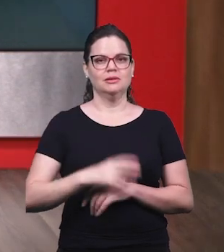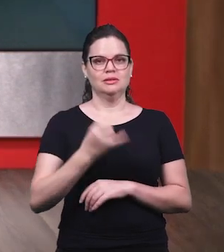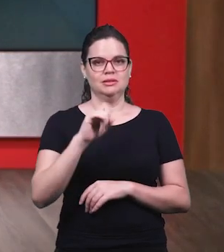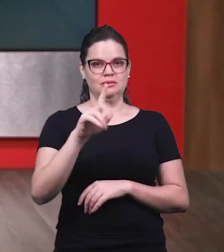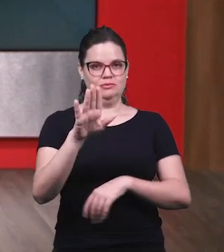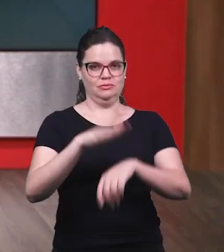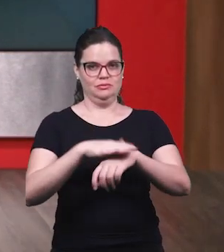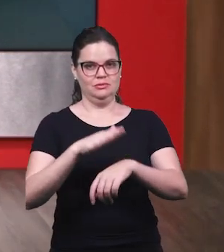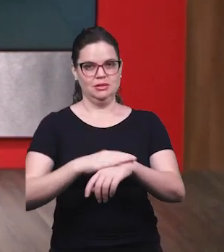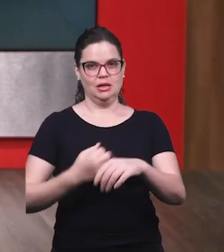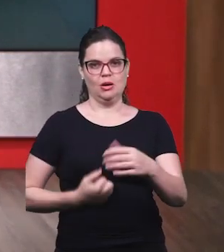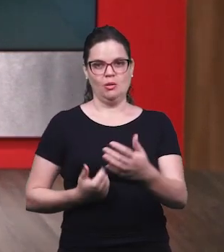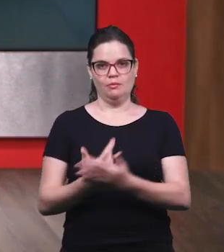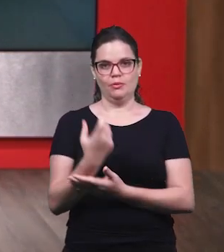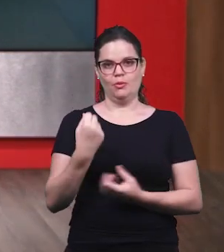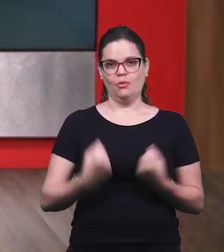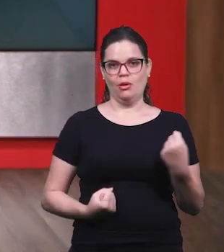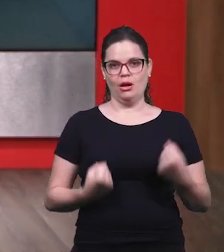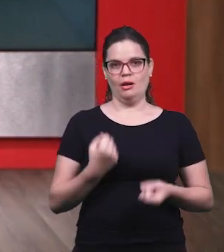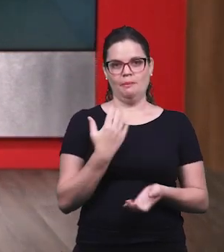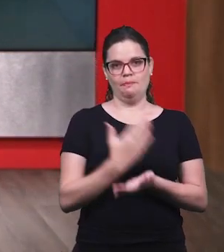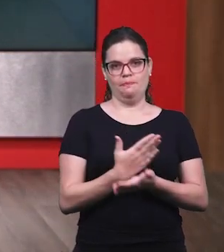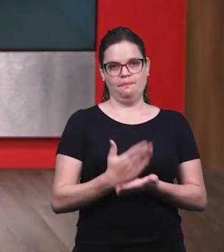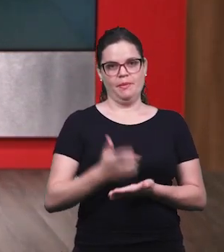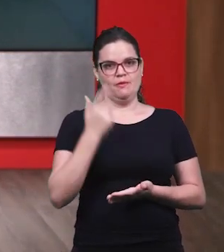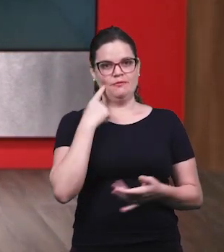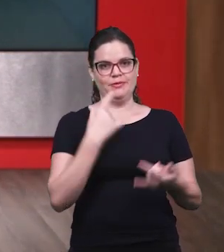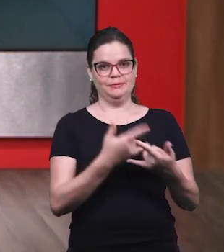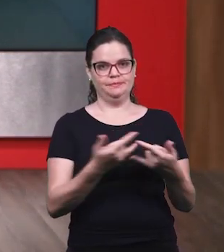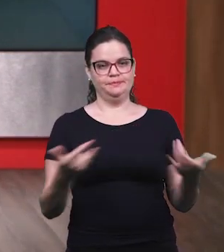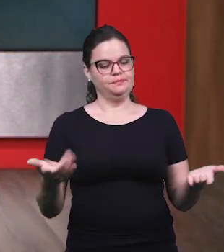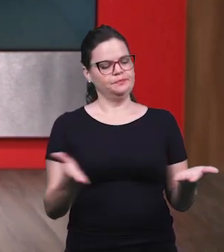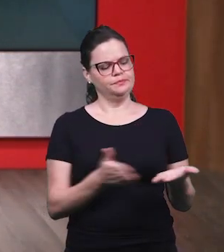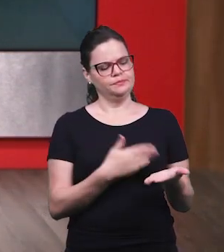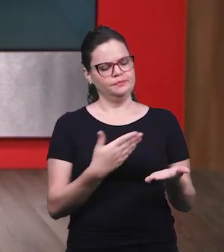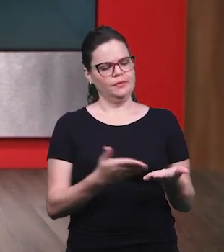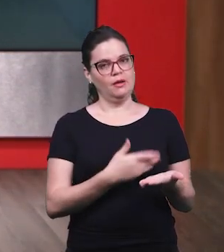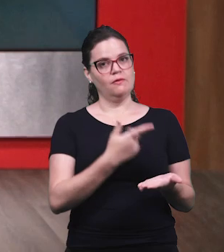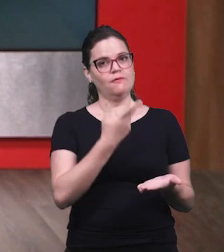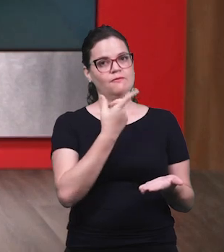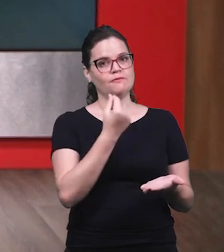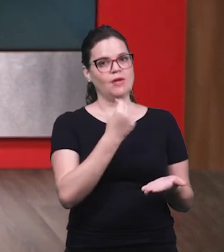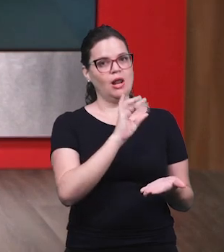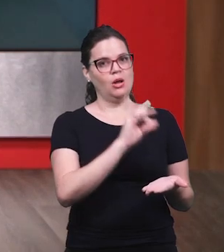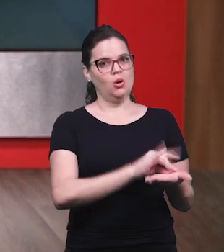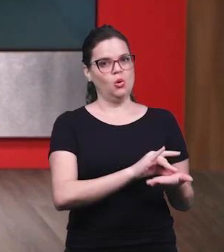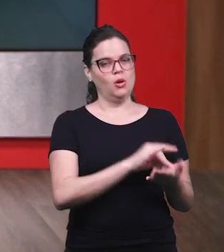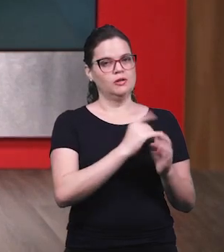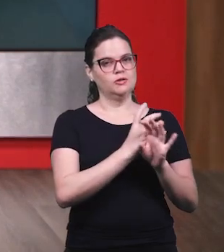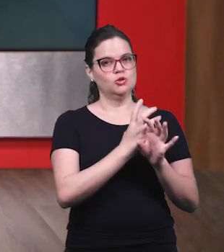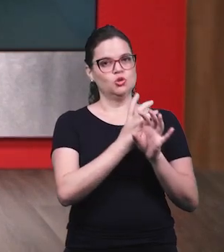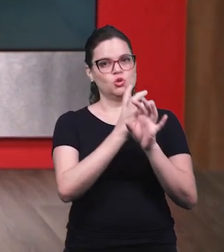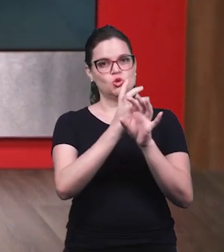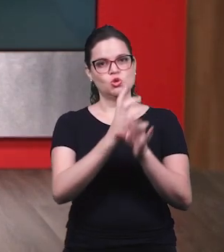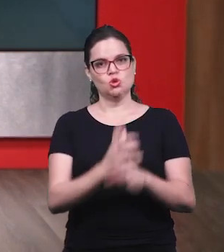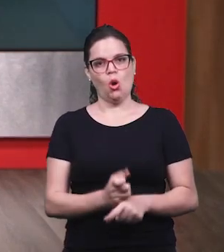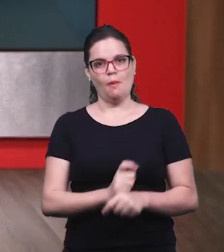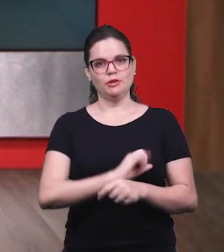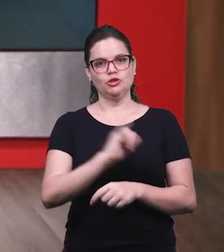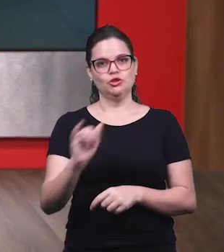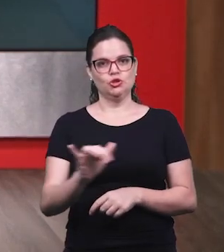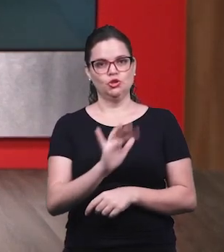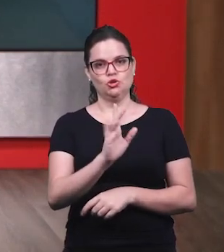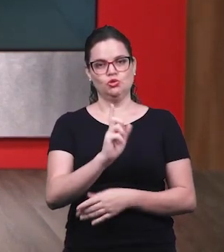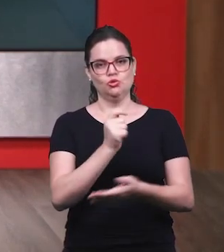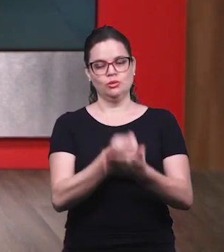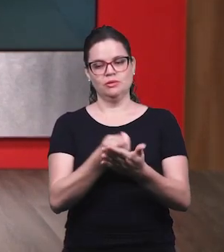carro comprado, financiado, pega o carnê, pega o valor original, soma o valor monetário do que você vai pagar